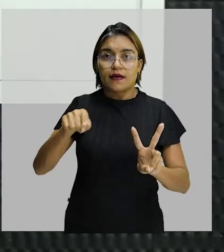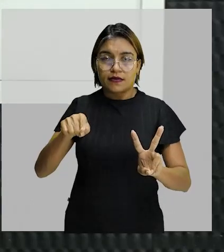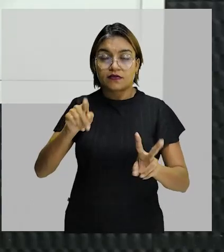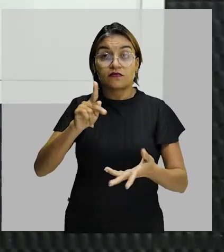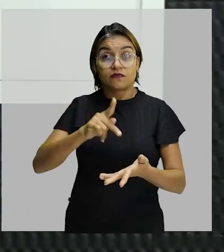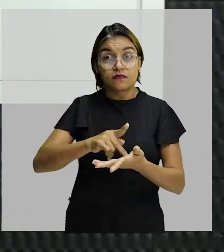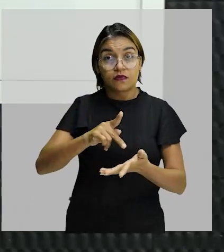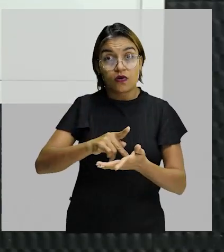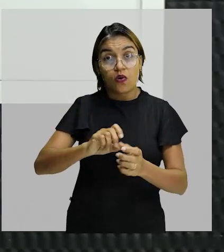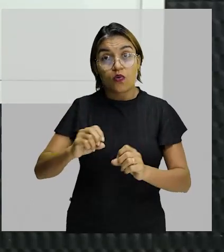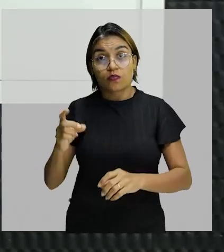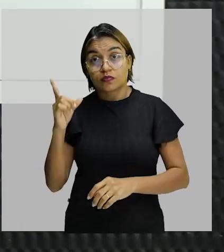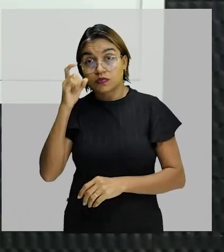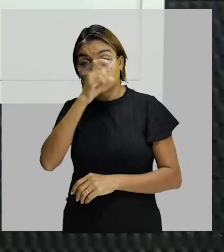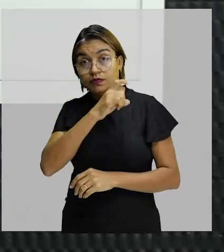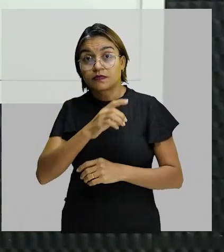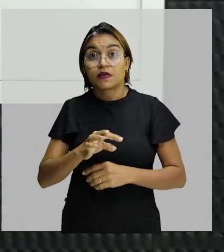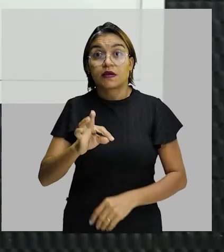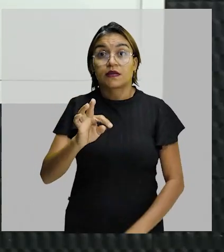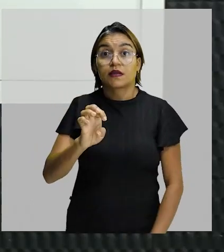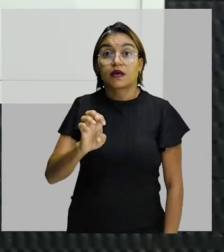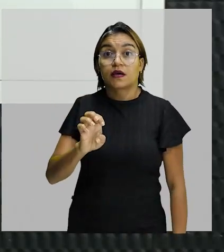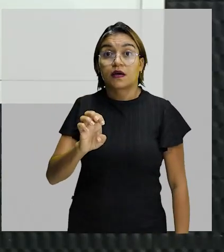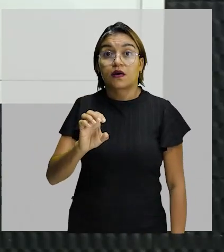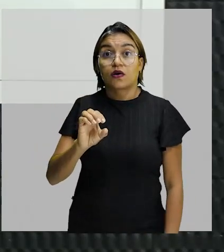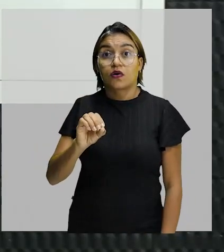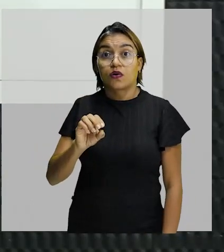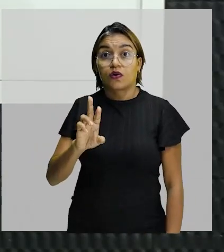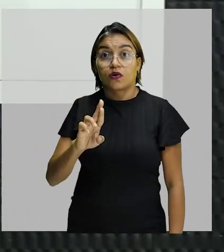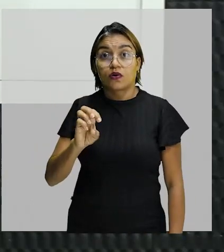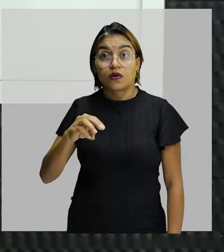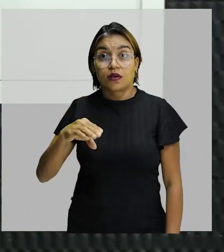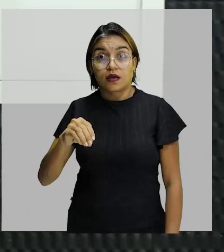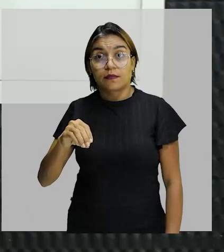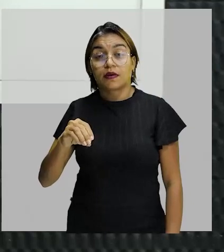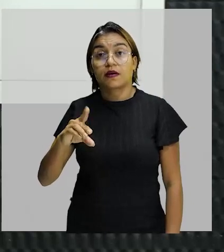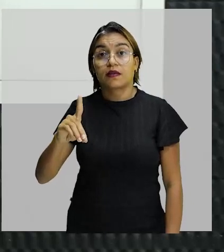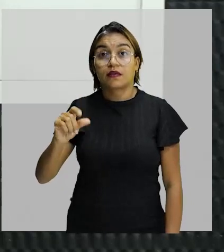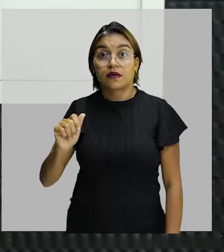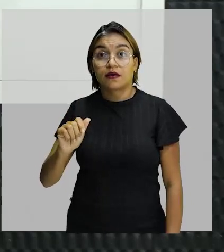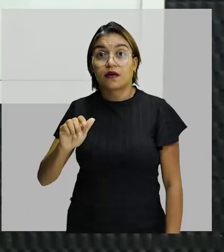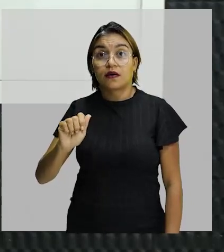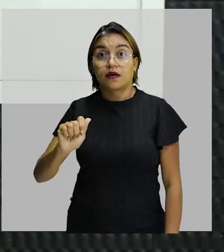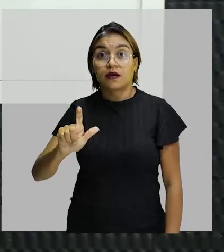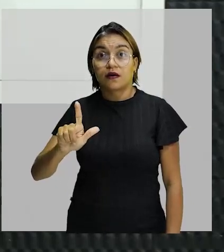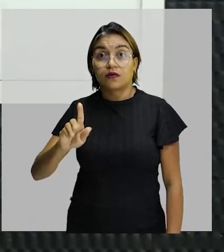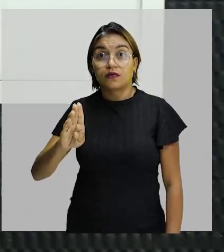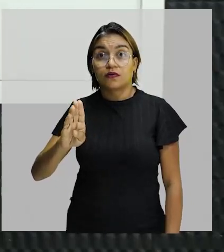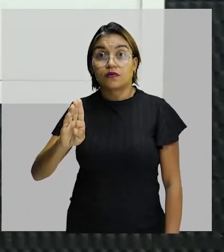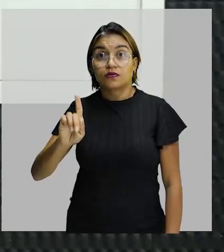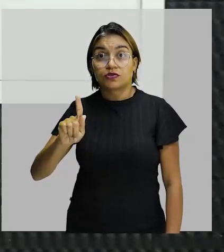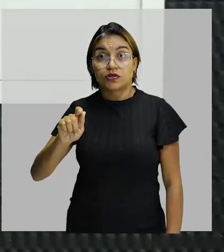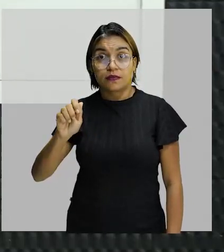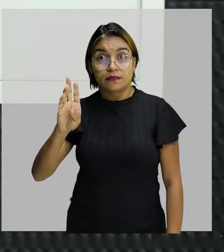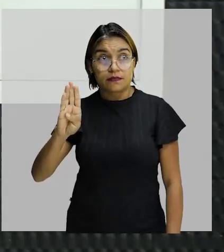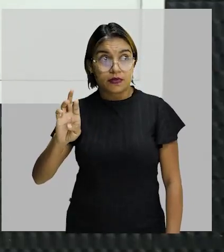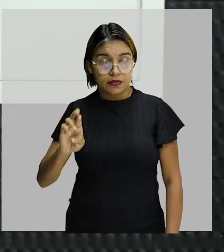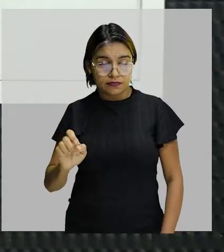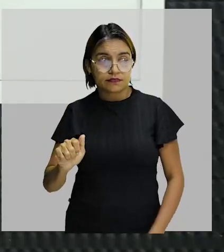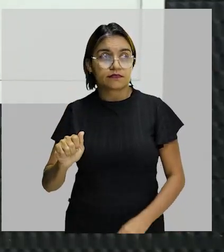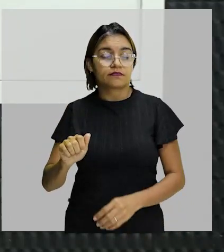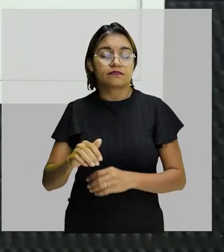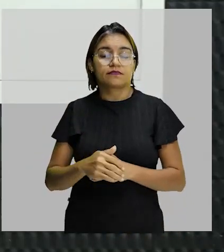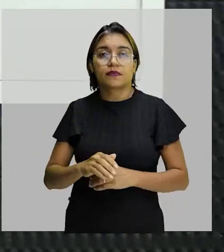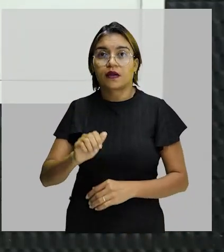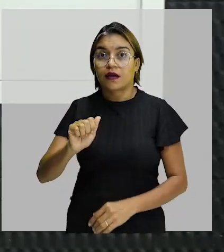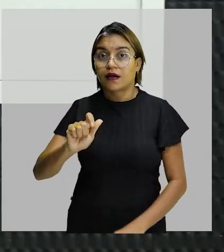complexa. Teorema da álgebra, fundamental da álgebra. Também já vimos isso em aulas anteriores. Então, as raízes